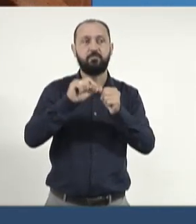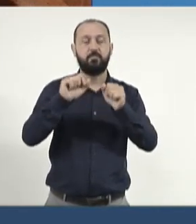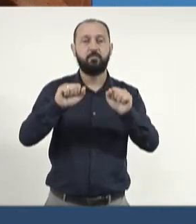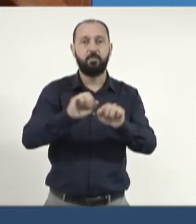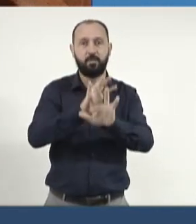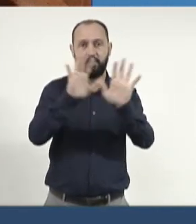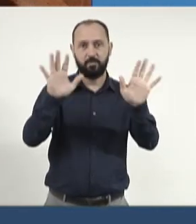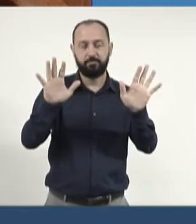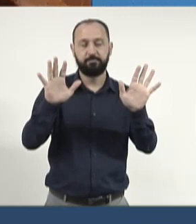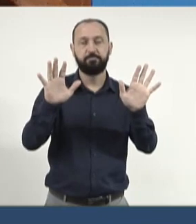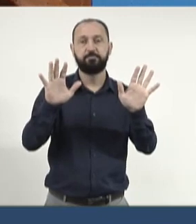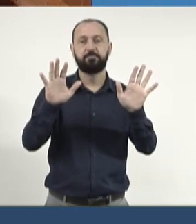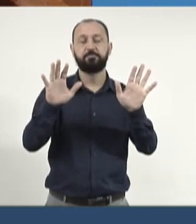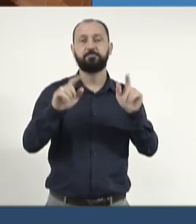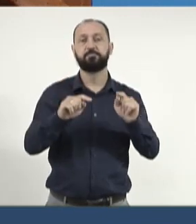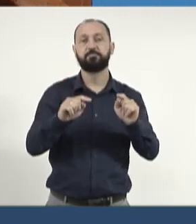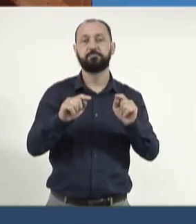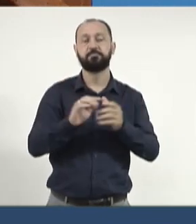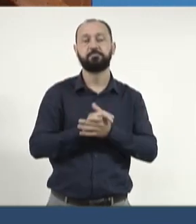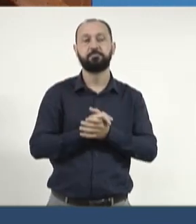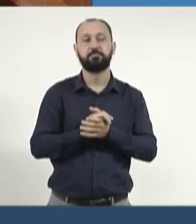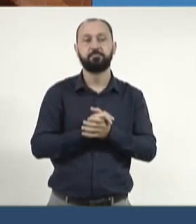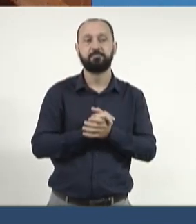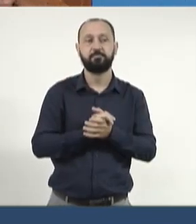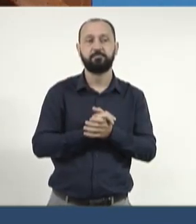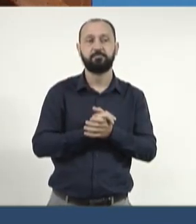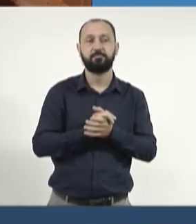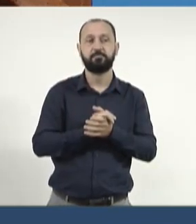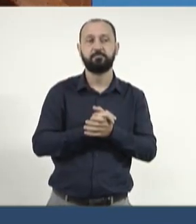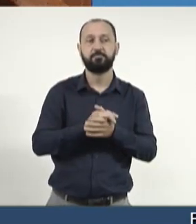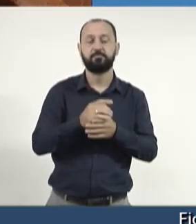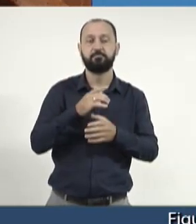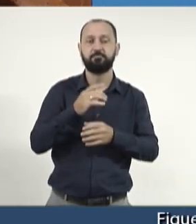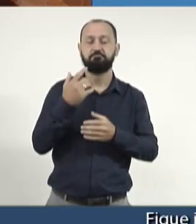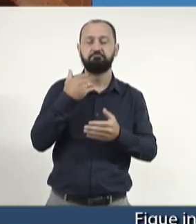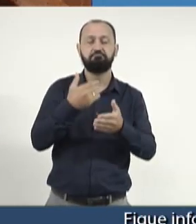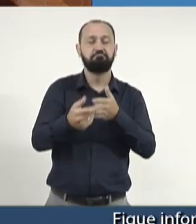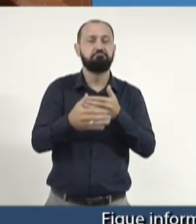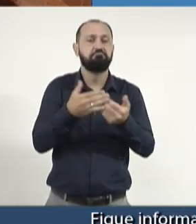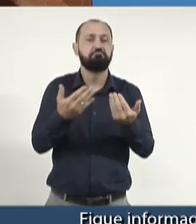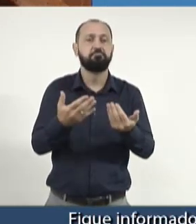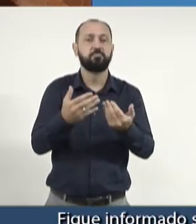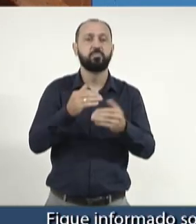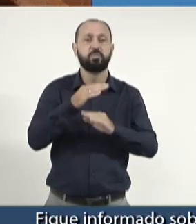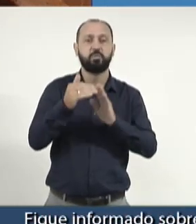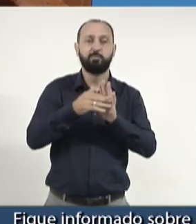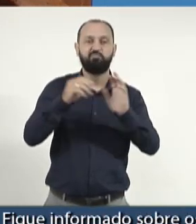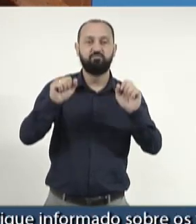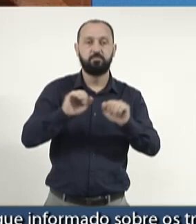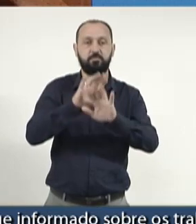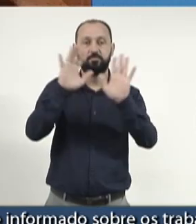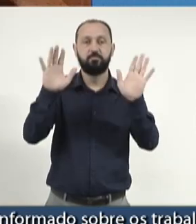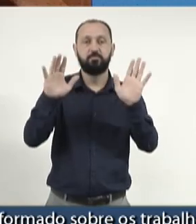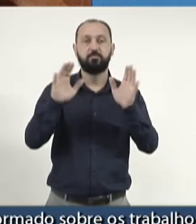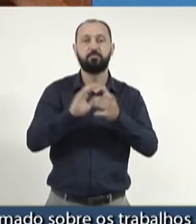transparência total, temeridade máxima com qualquer tipo de